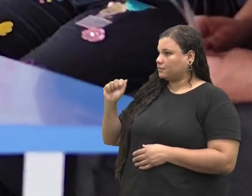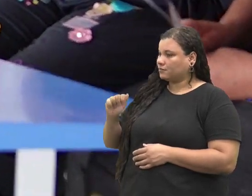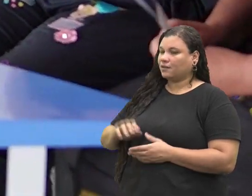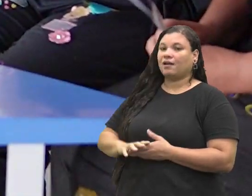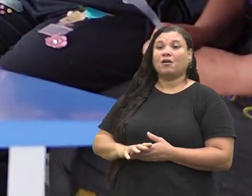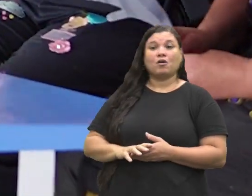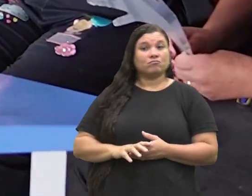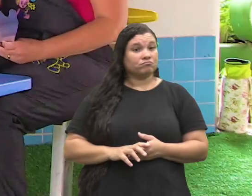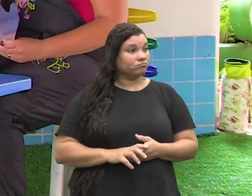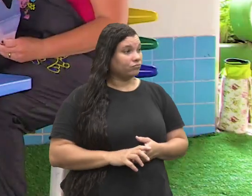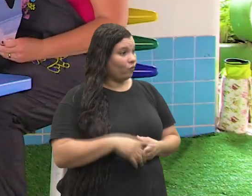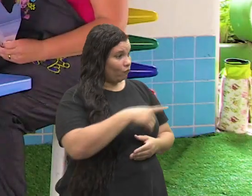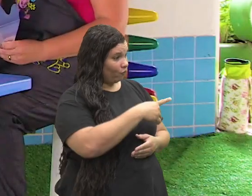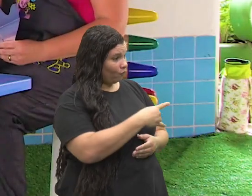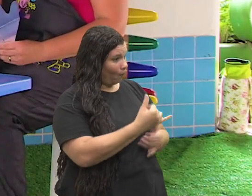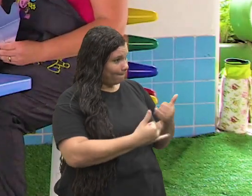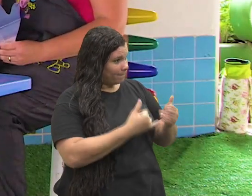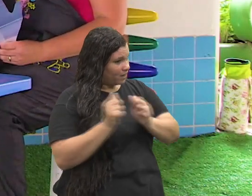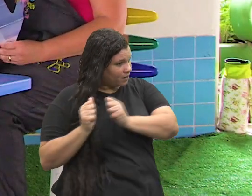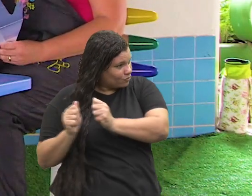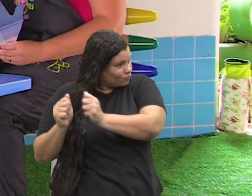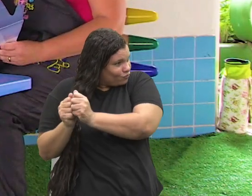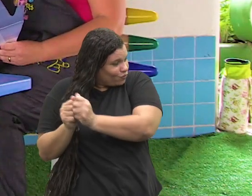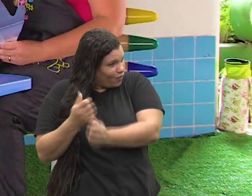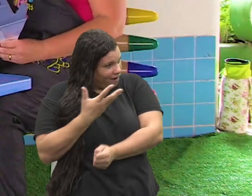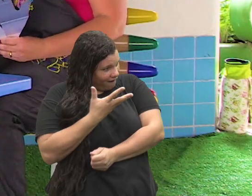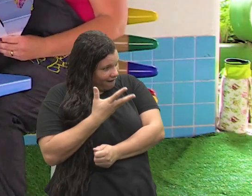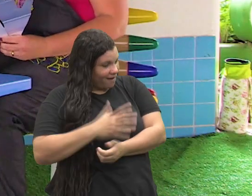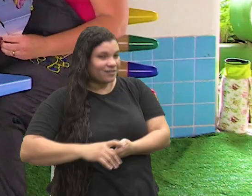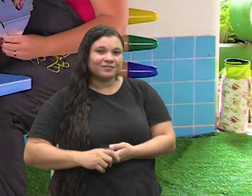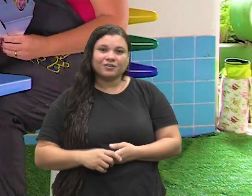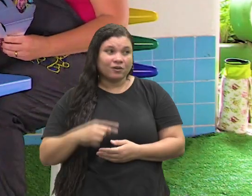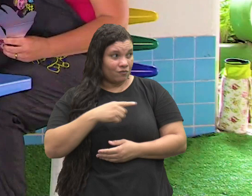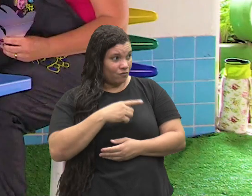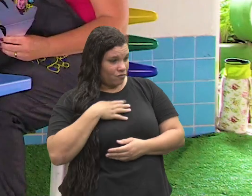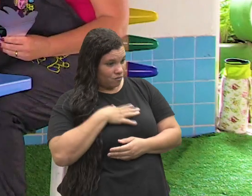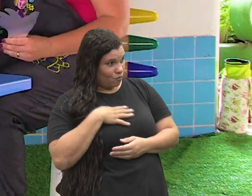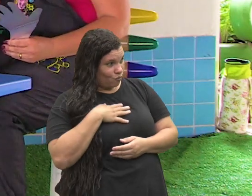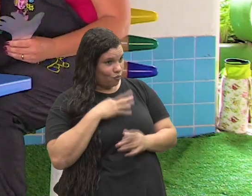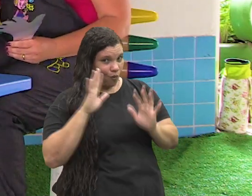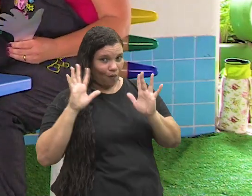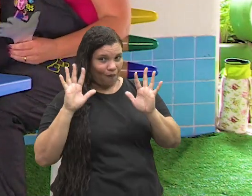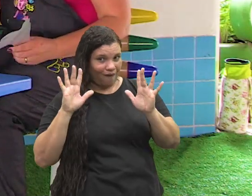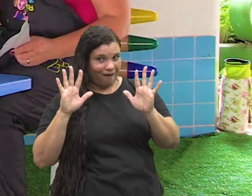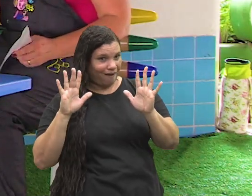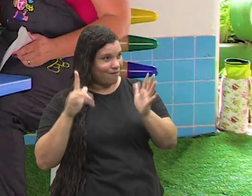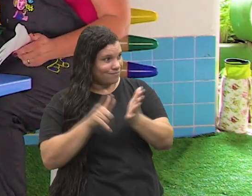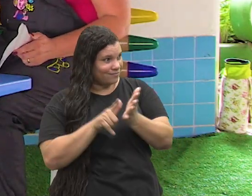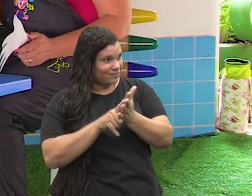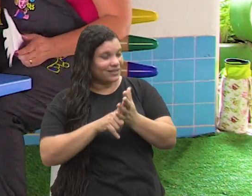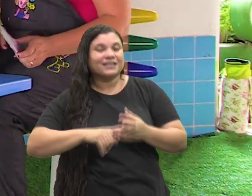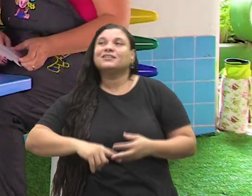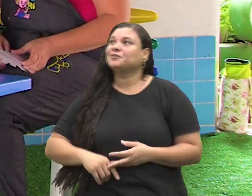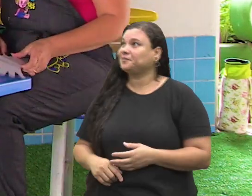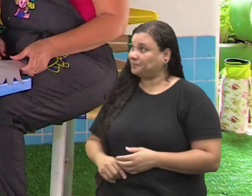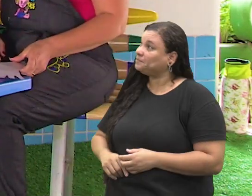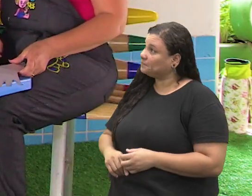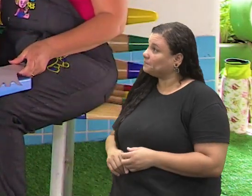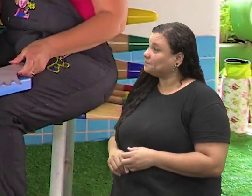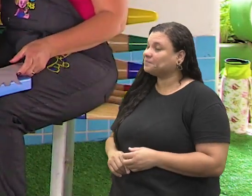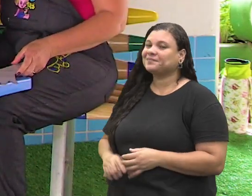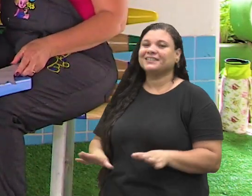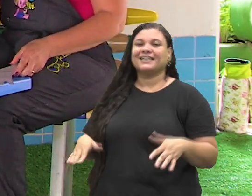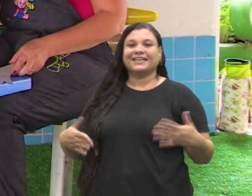brincar também? Você gostou das nossas mãozinhas? Essa é pra você, essa é pra mim e essa é